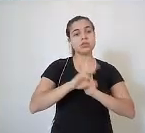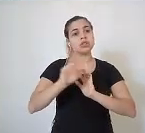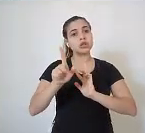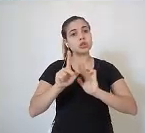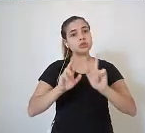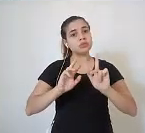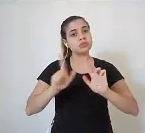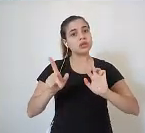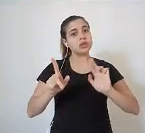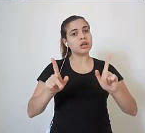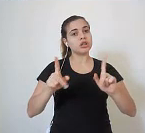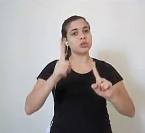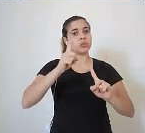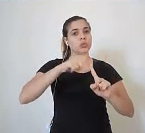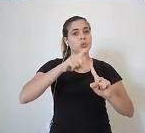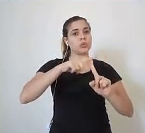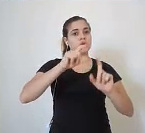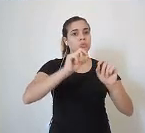tem alguns